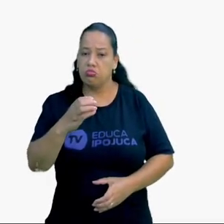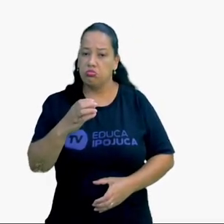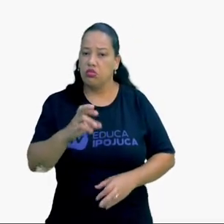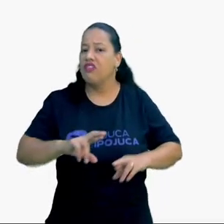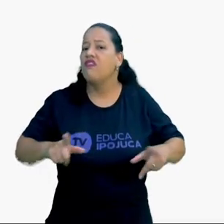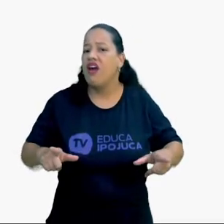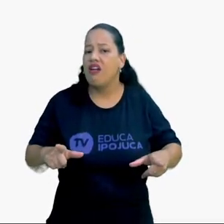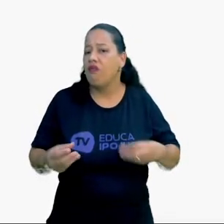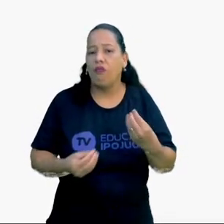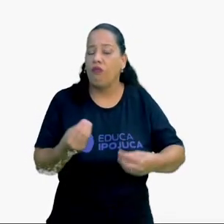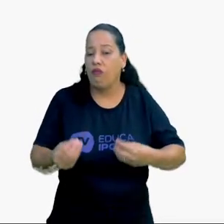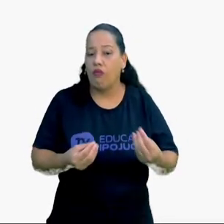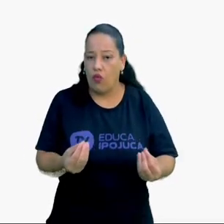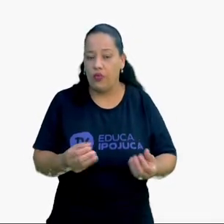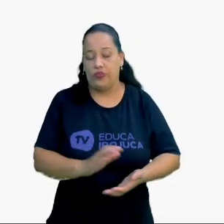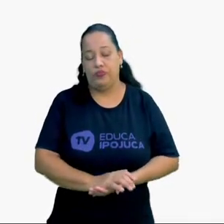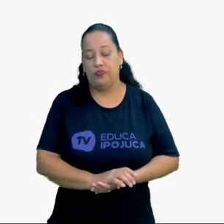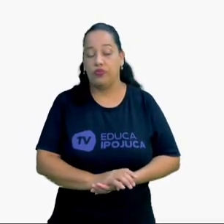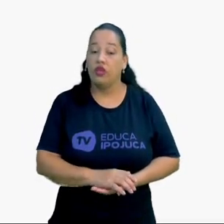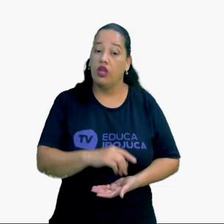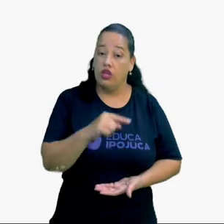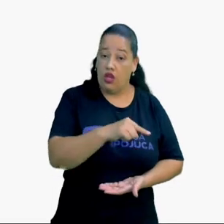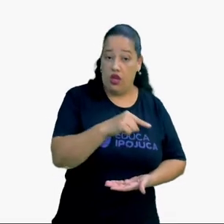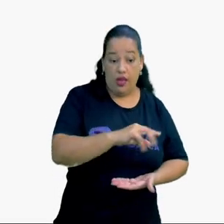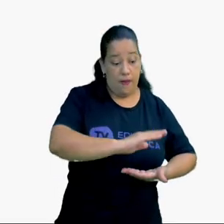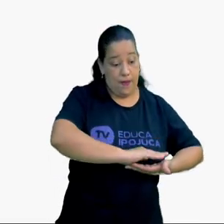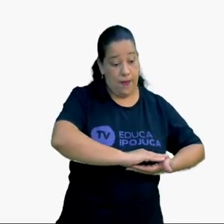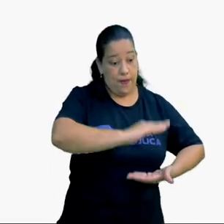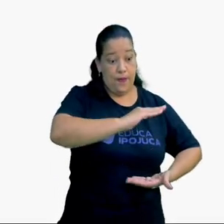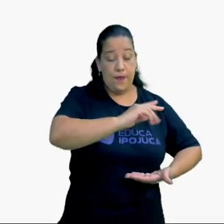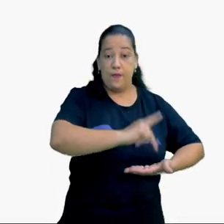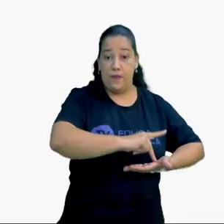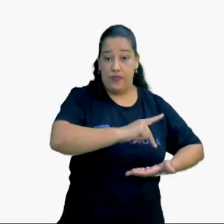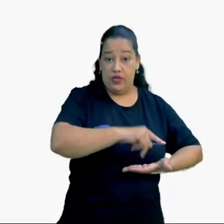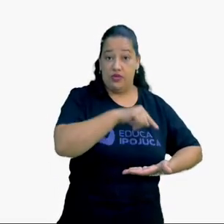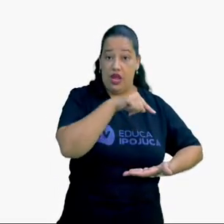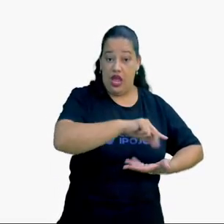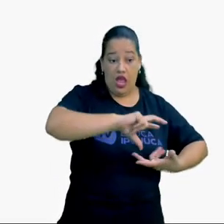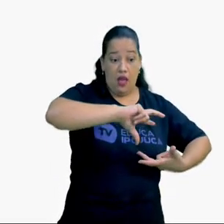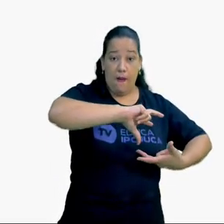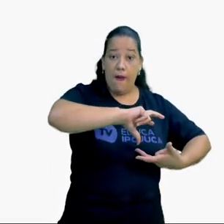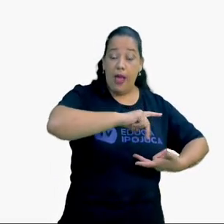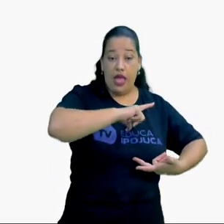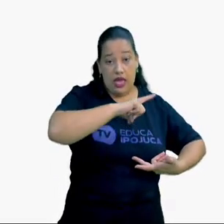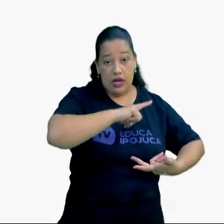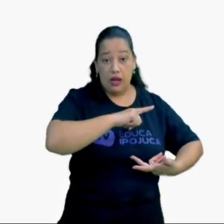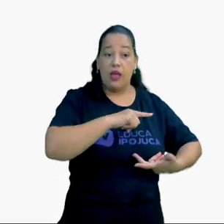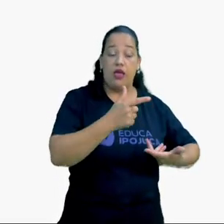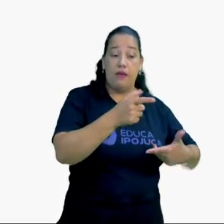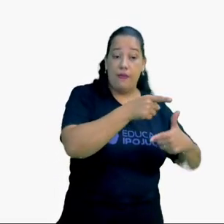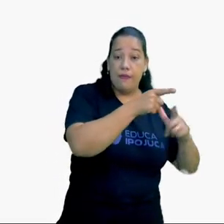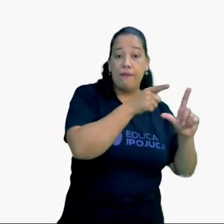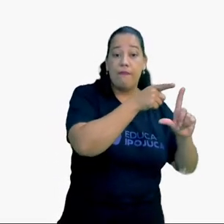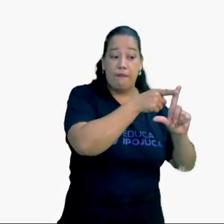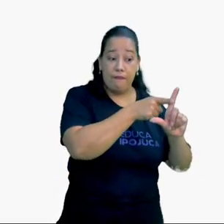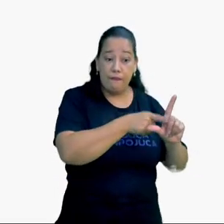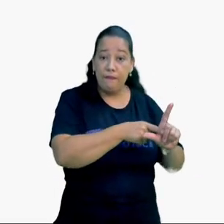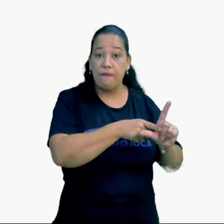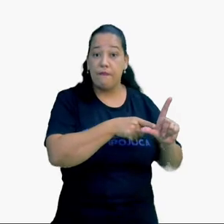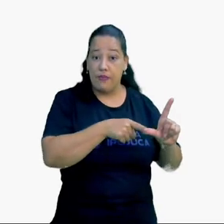prisma, ele tem o formato de polígonos planos, ok? Pode ver que são formados por